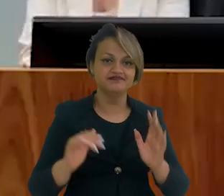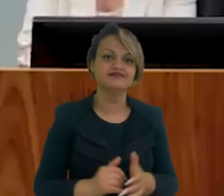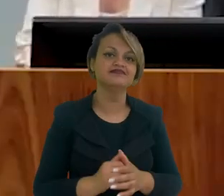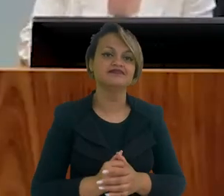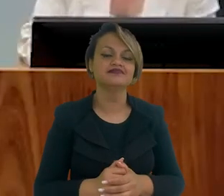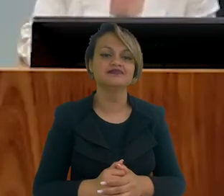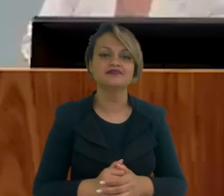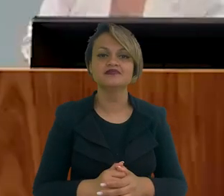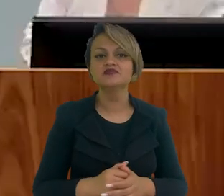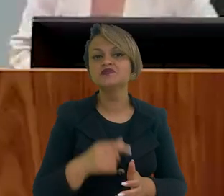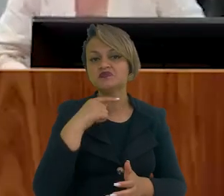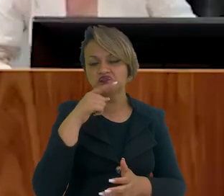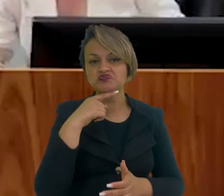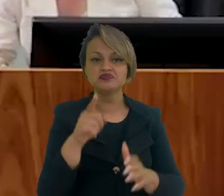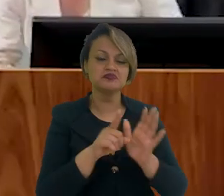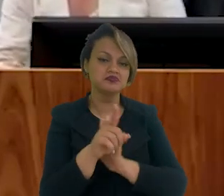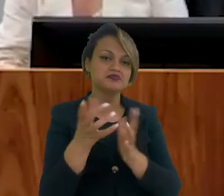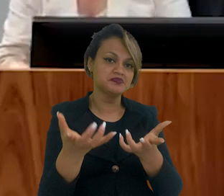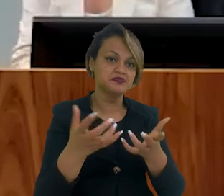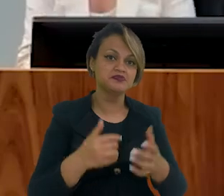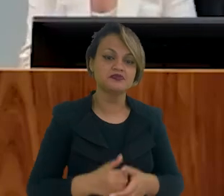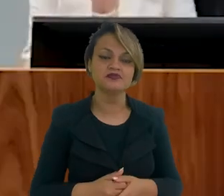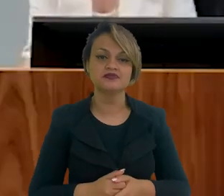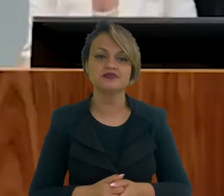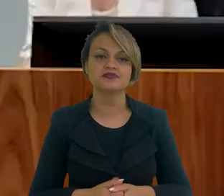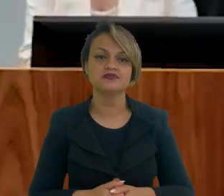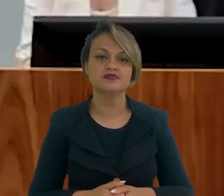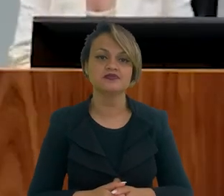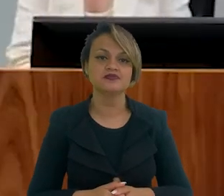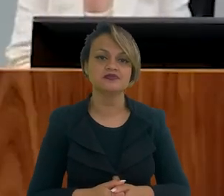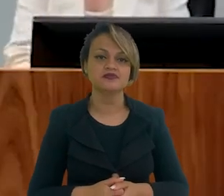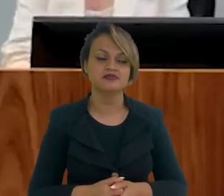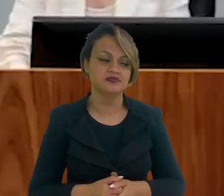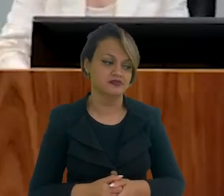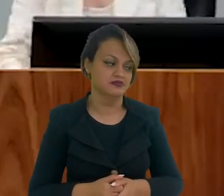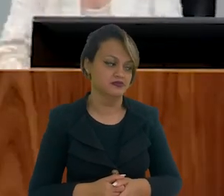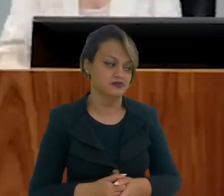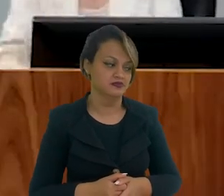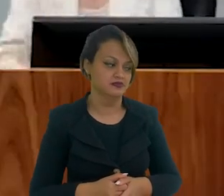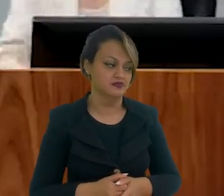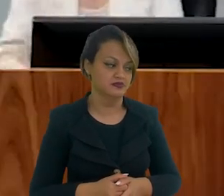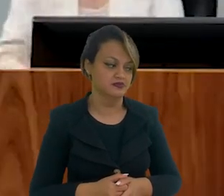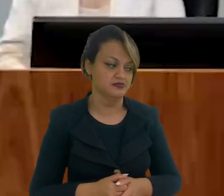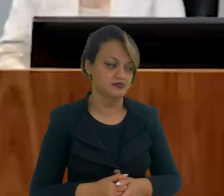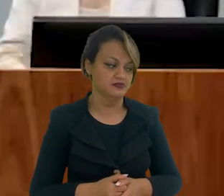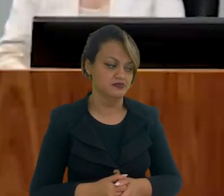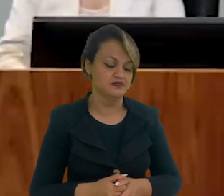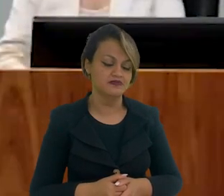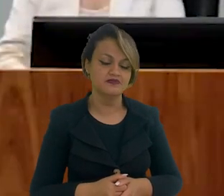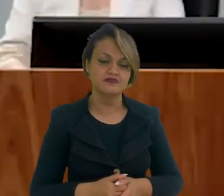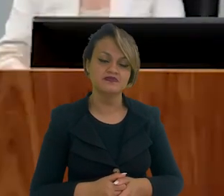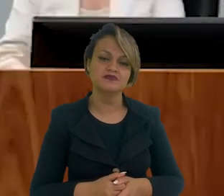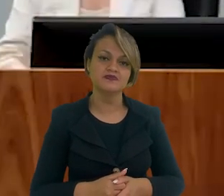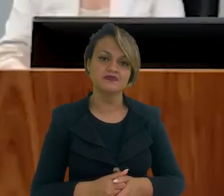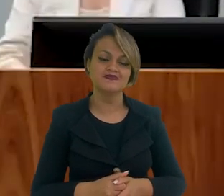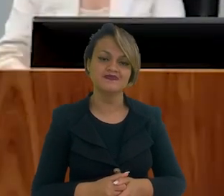que assistem participantes pela plataforma azul na plateia alguma questão